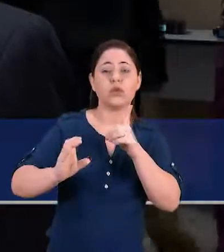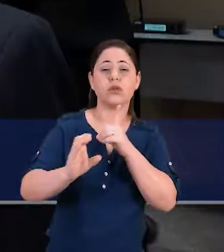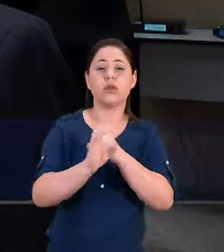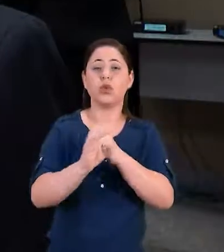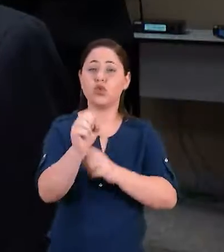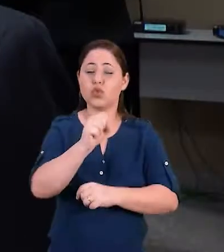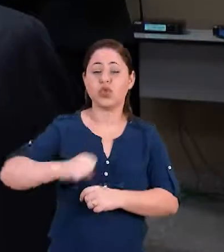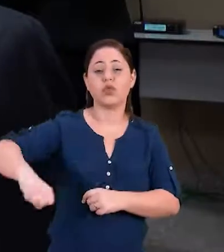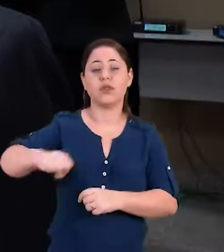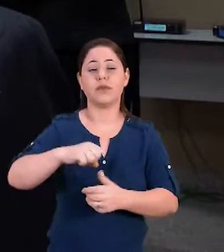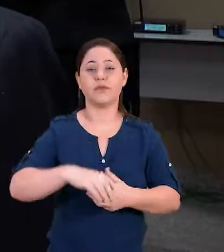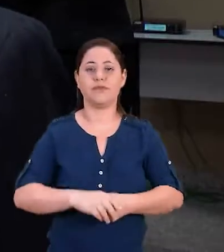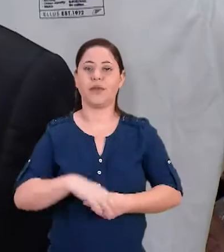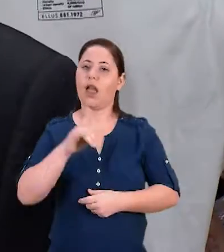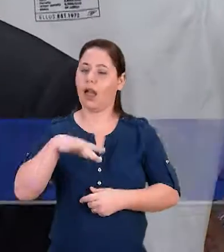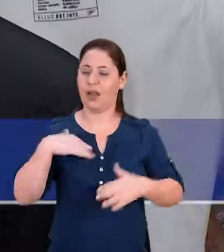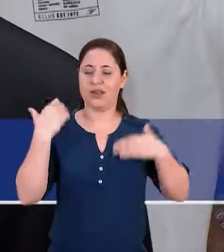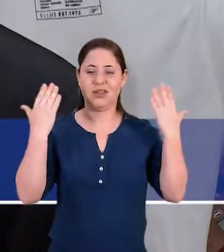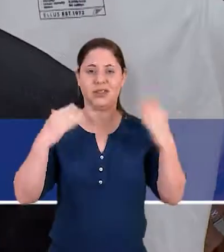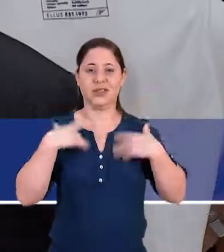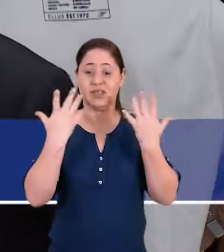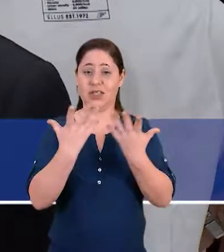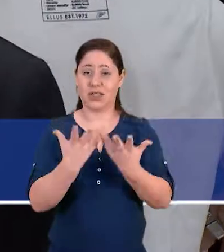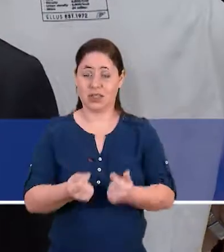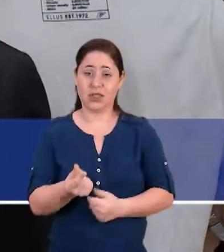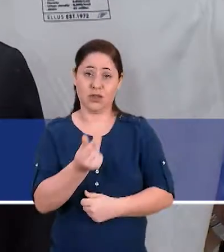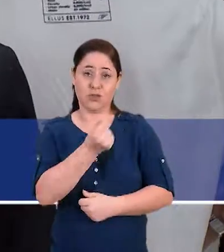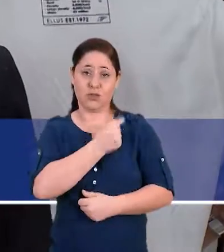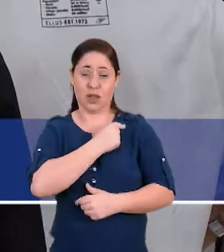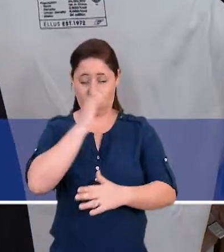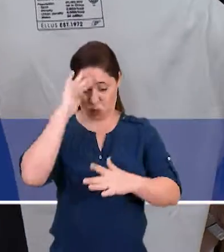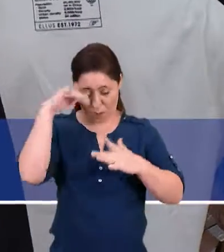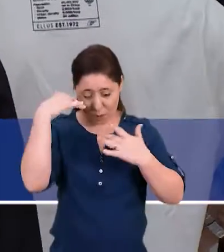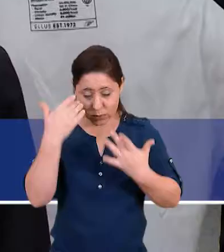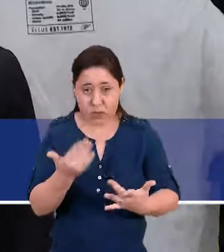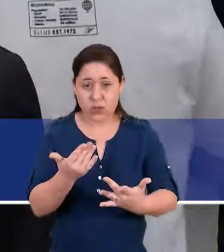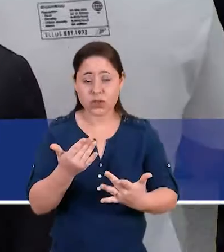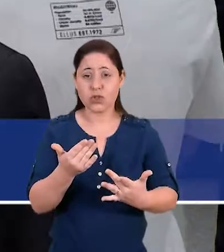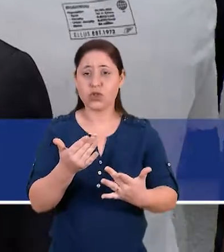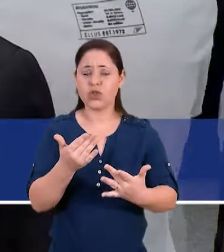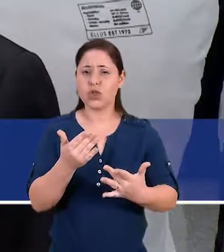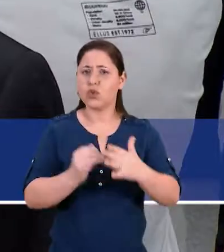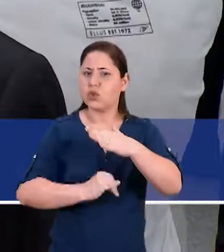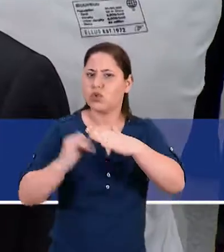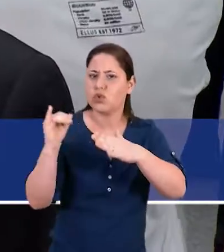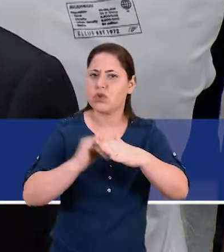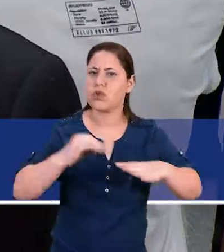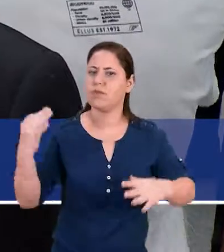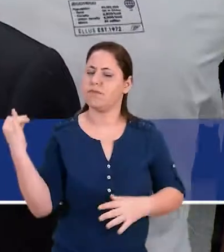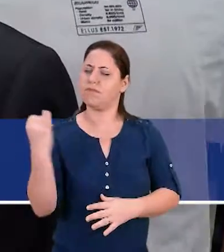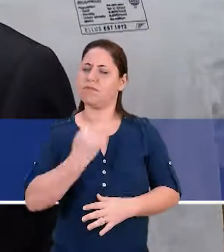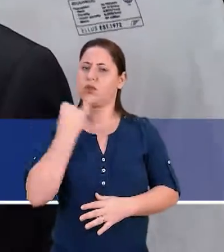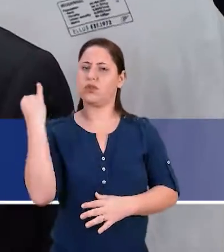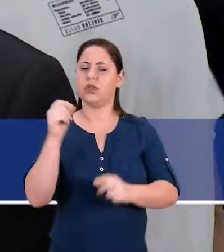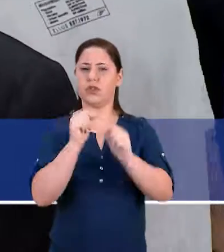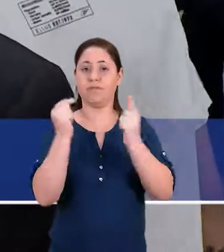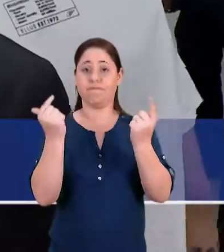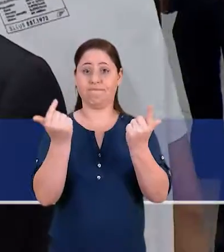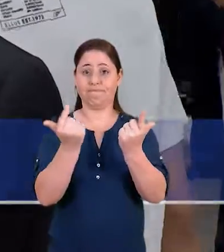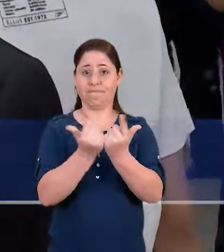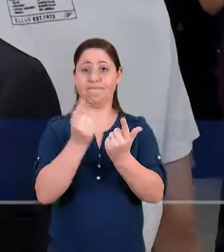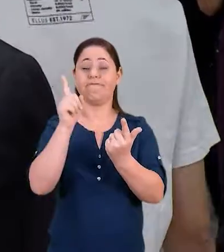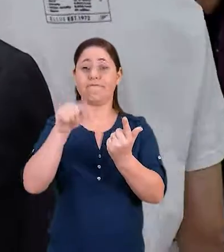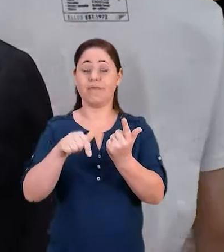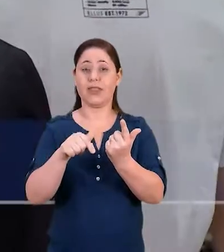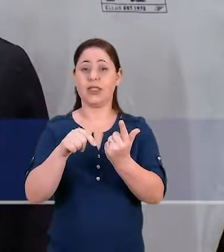da comunidade e o bem-estar social. É uma alegria receber essa homenagem de uma instituição tão relevante quanto a